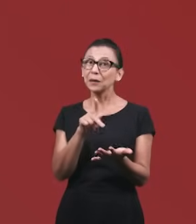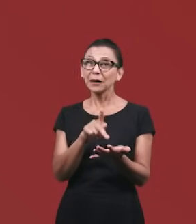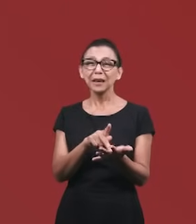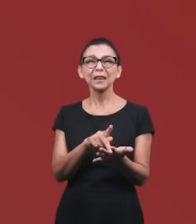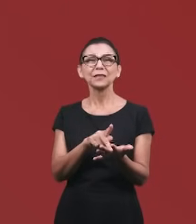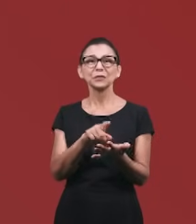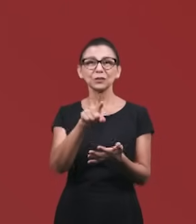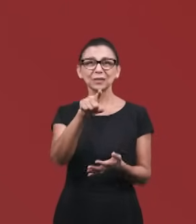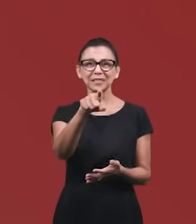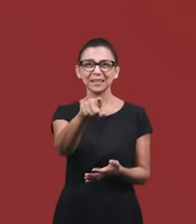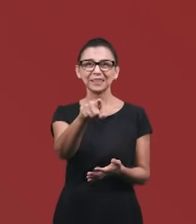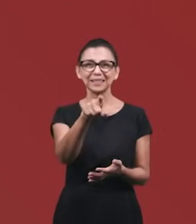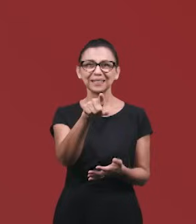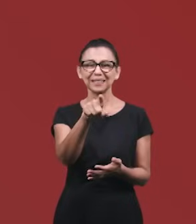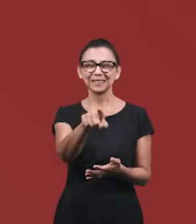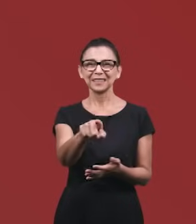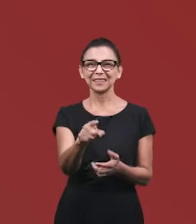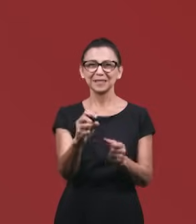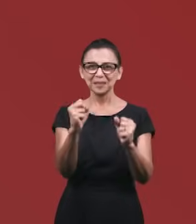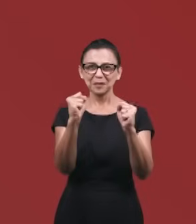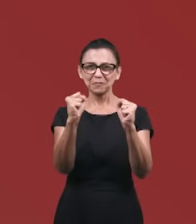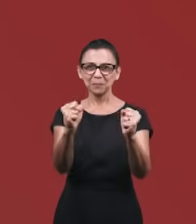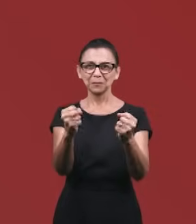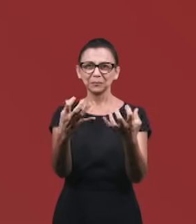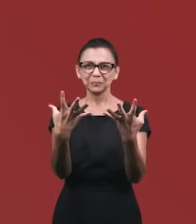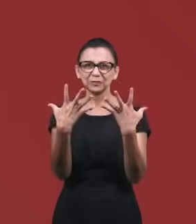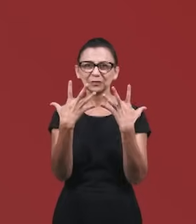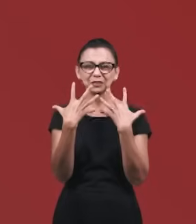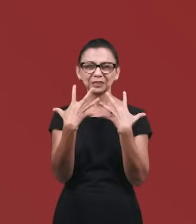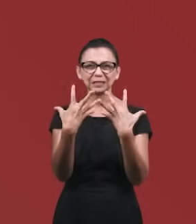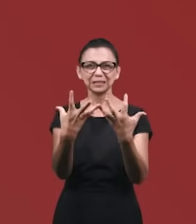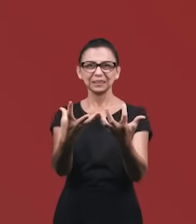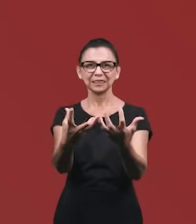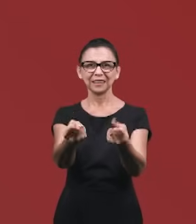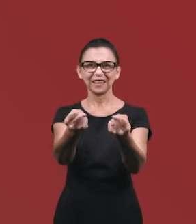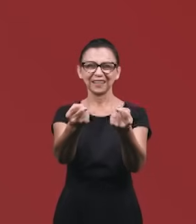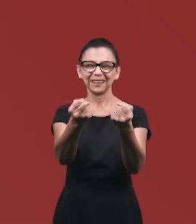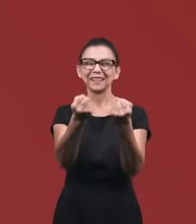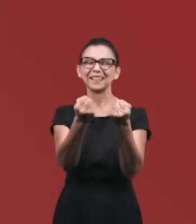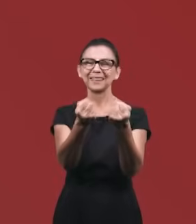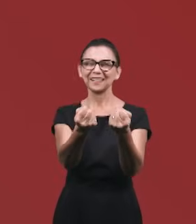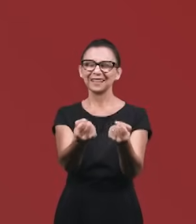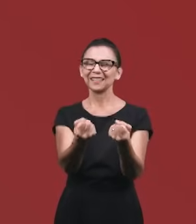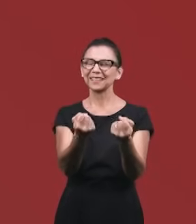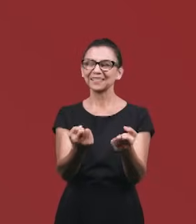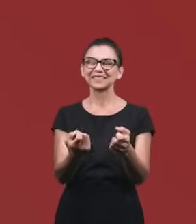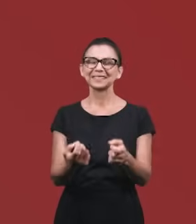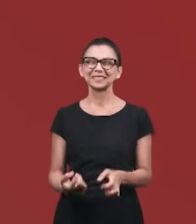verdadeiro que o homem pode ter.